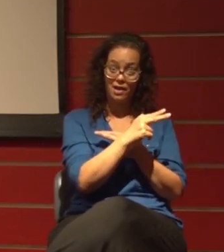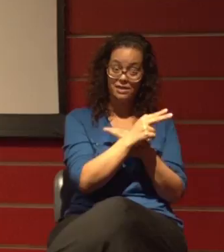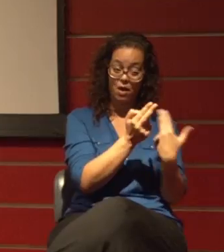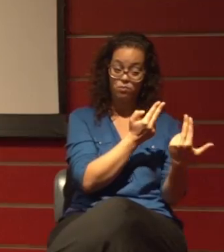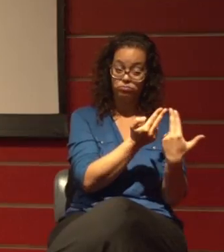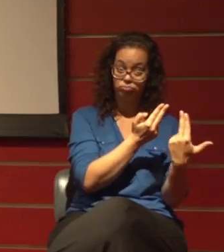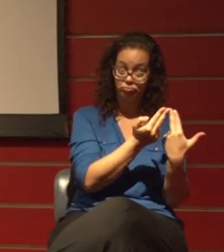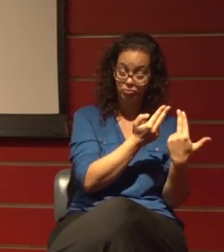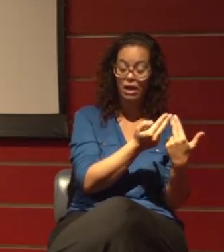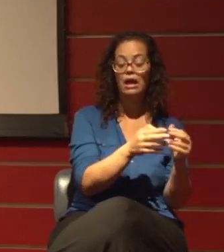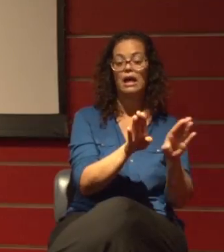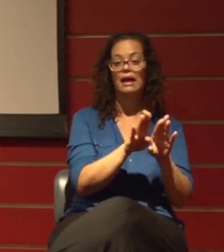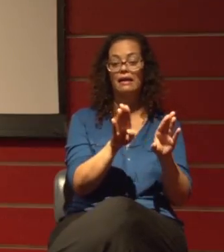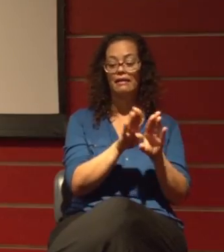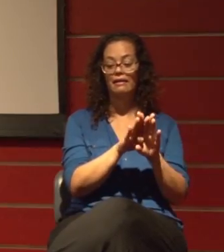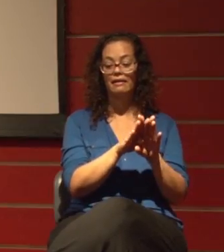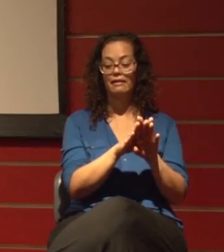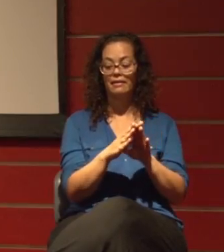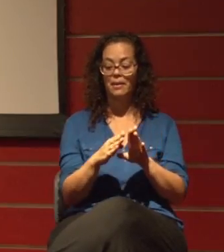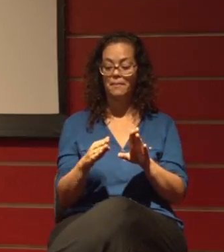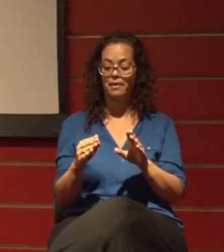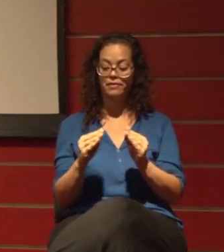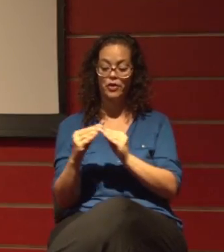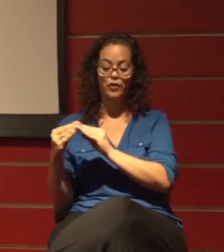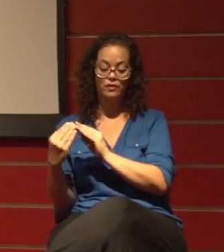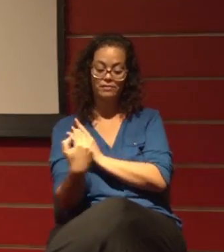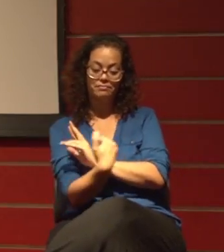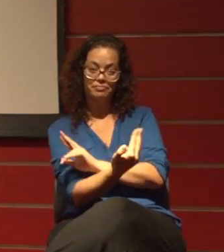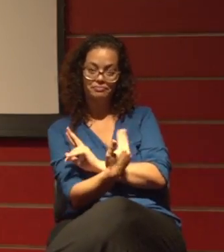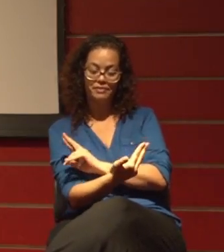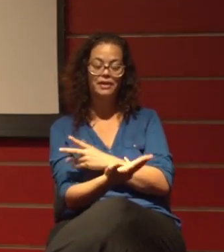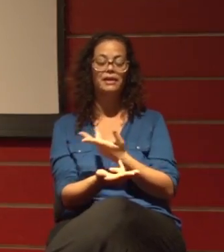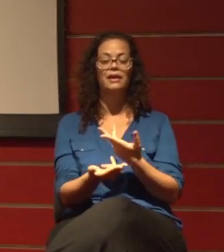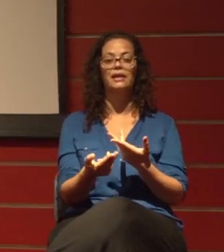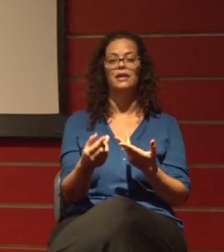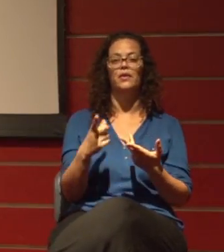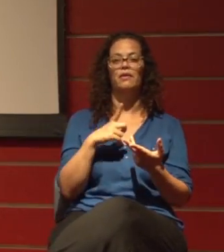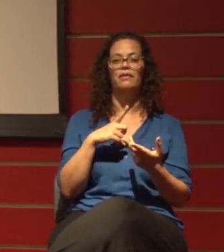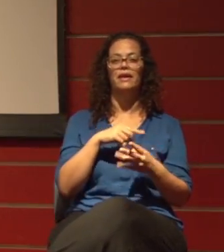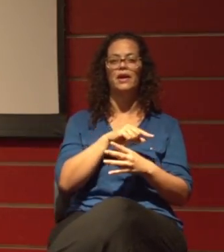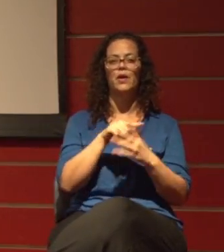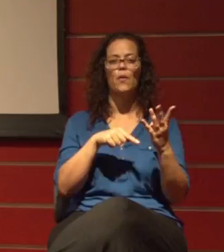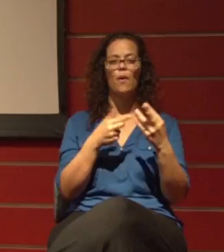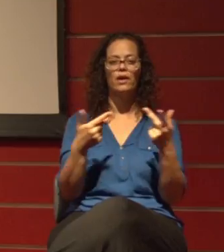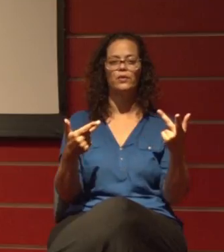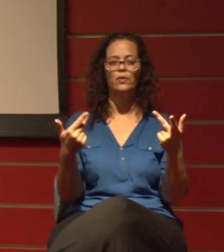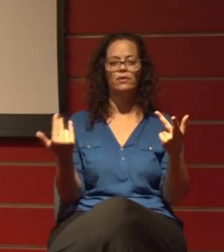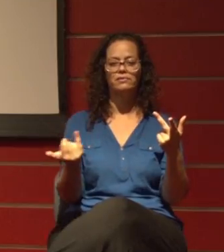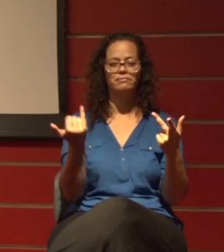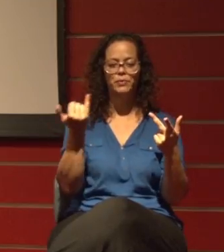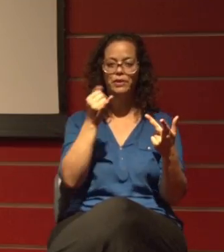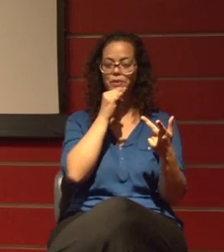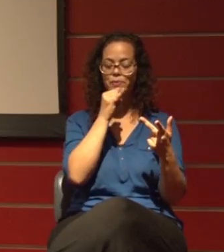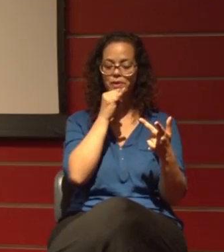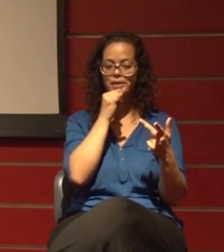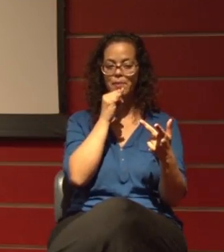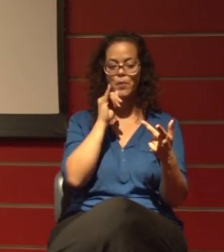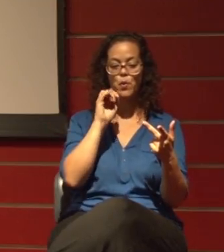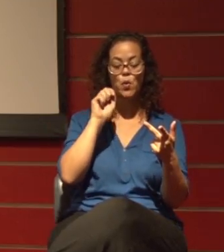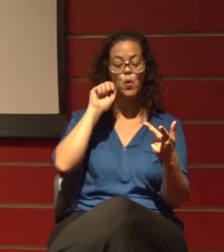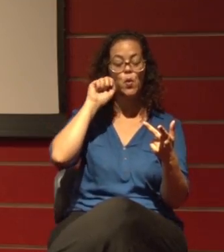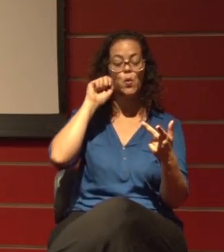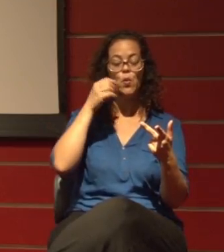casal interracial né ou eu acho que que aí Quatro Pontas de quanto do homem branco com homem